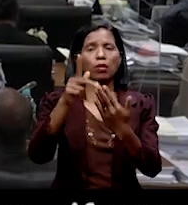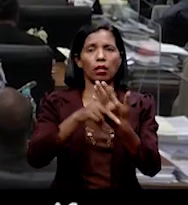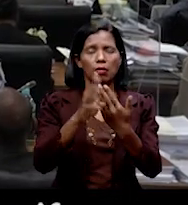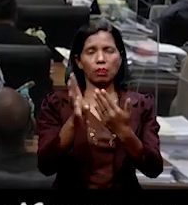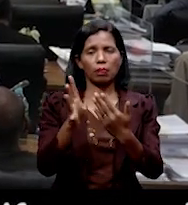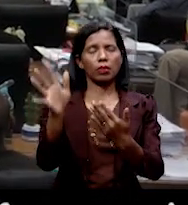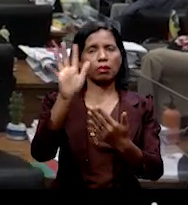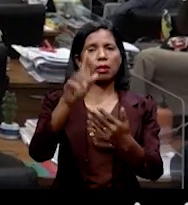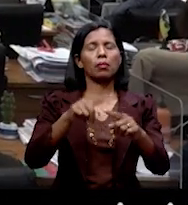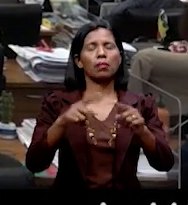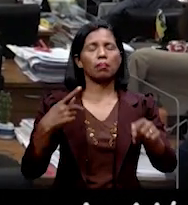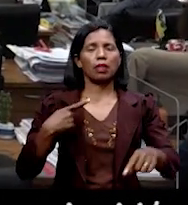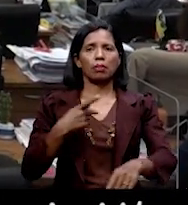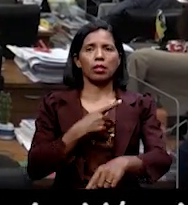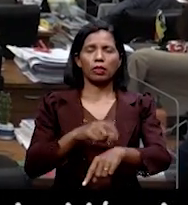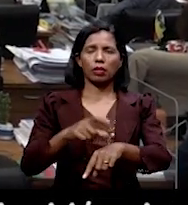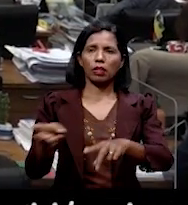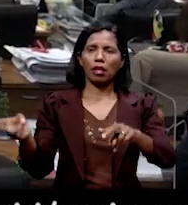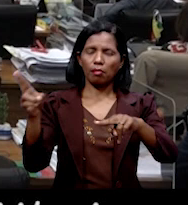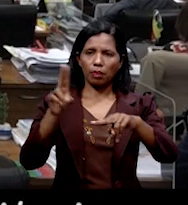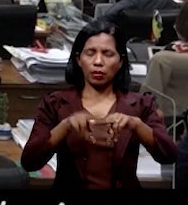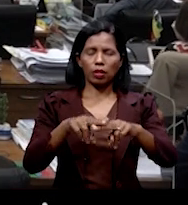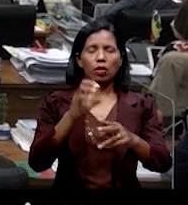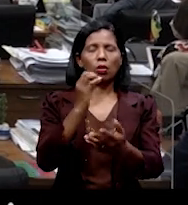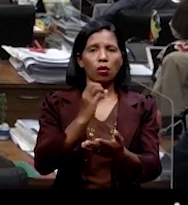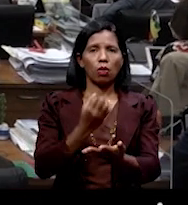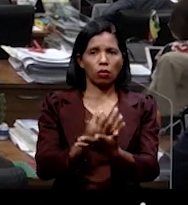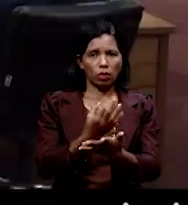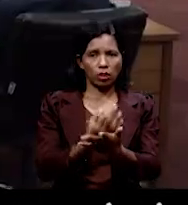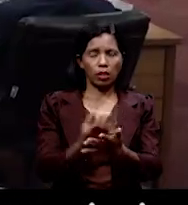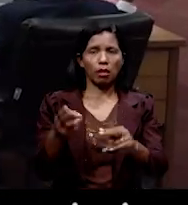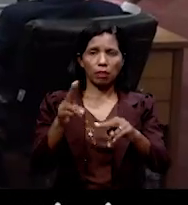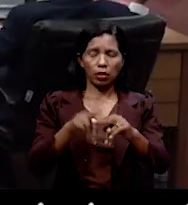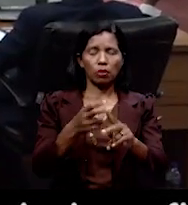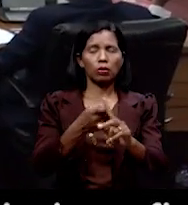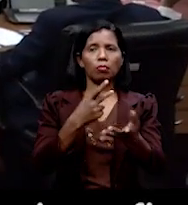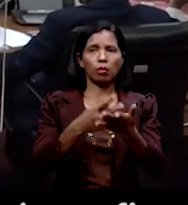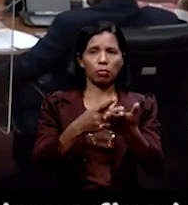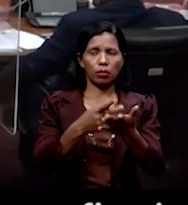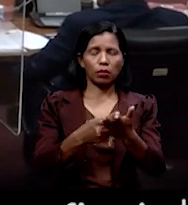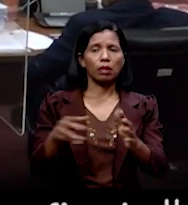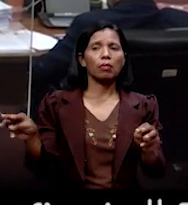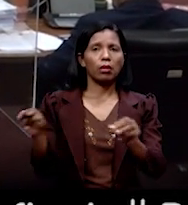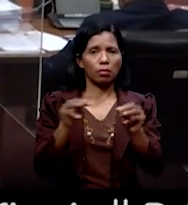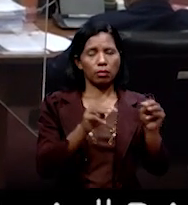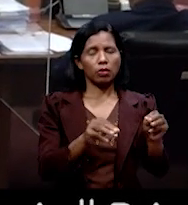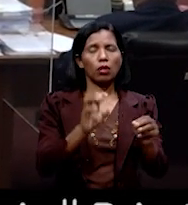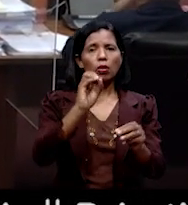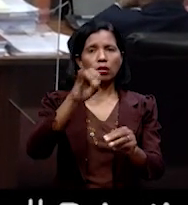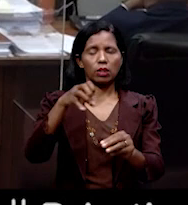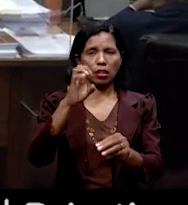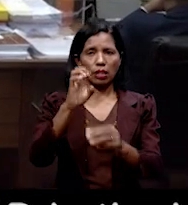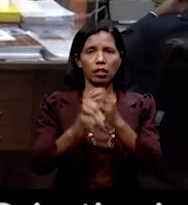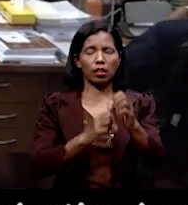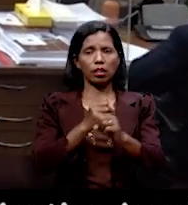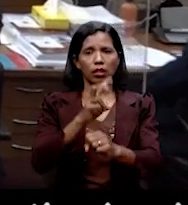be parlamento nasional consegue aumenta tang osang adicional li husi proposta alteração nune orçamento geral estado tinen